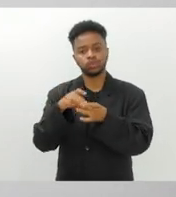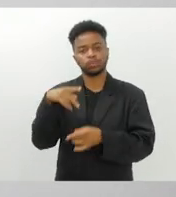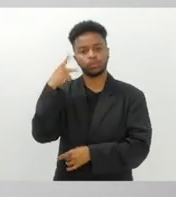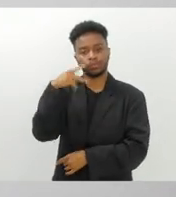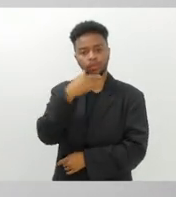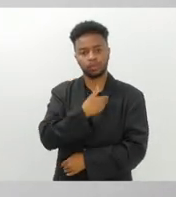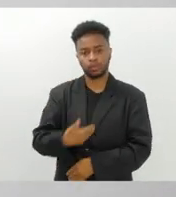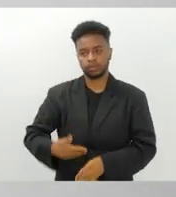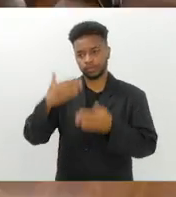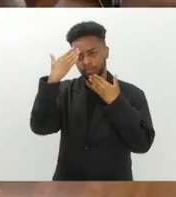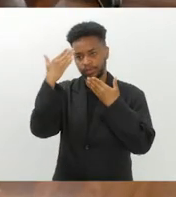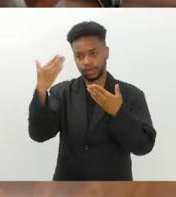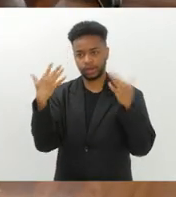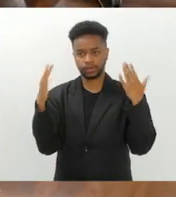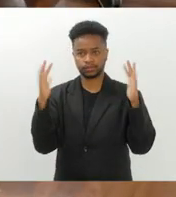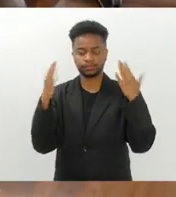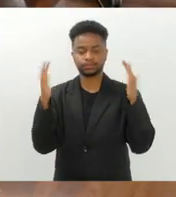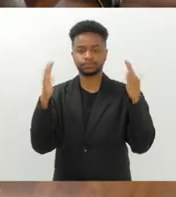Muito obrigada.